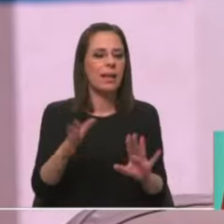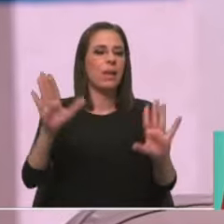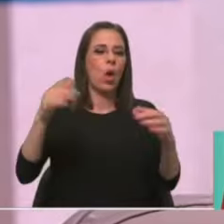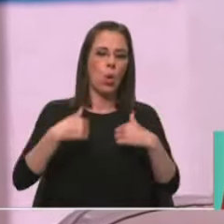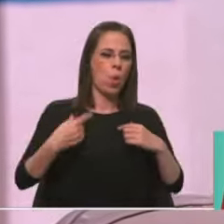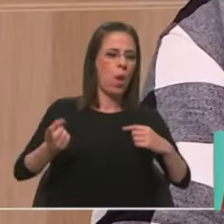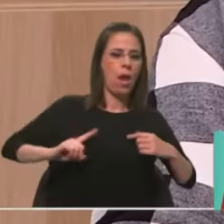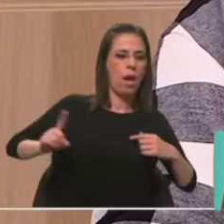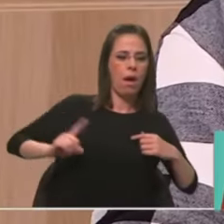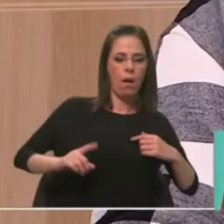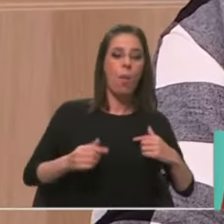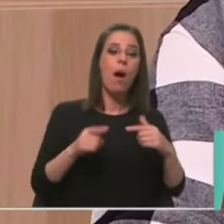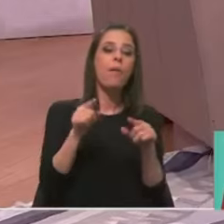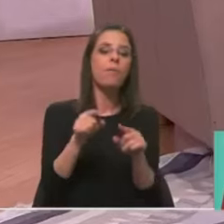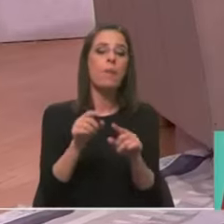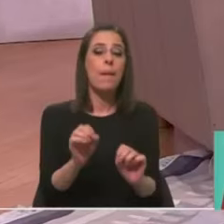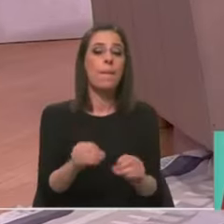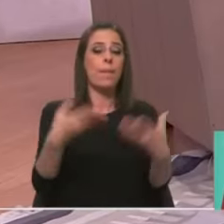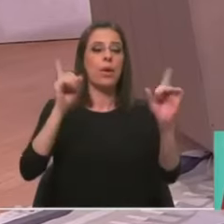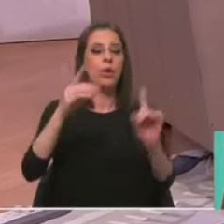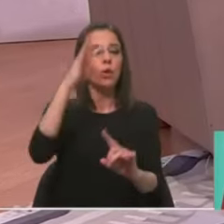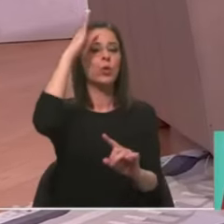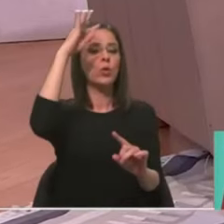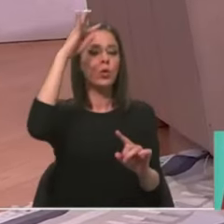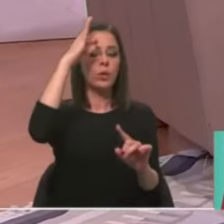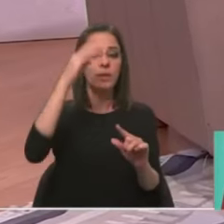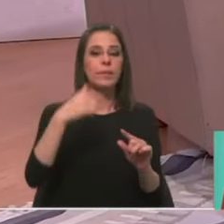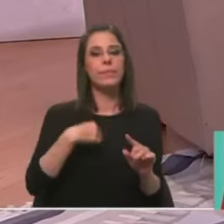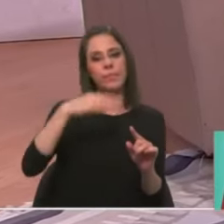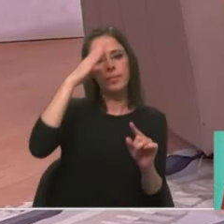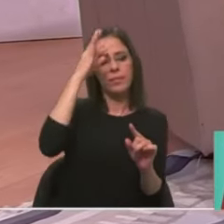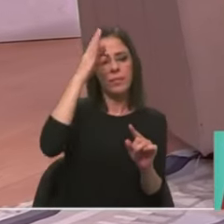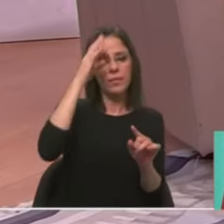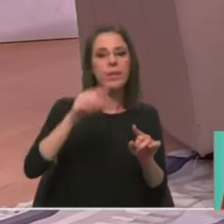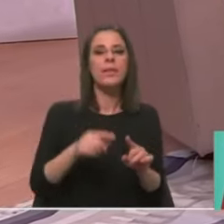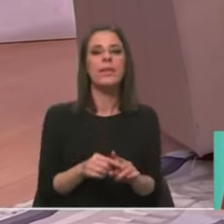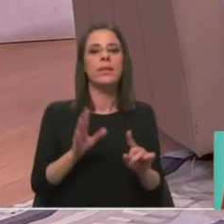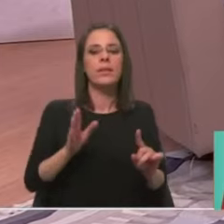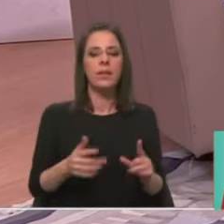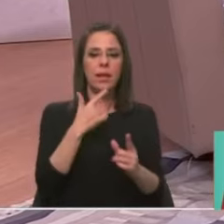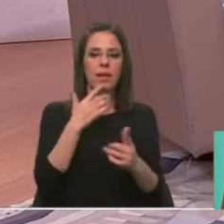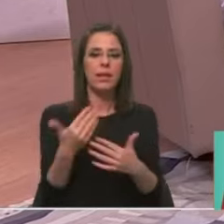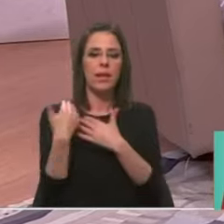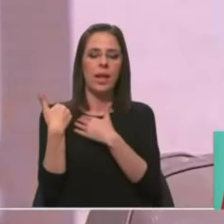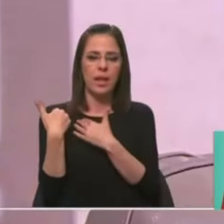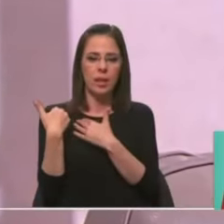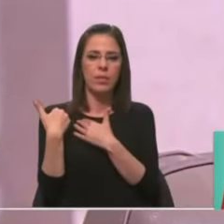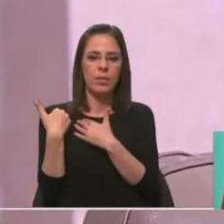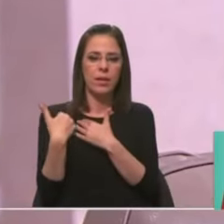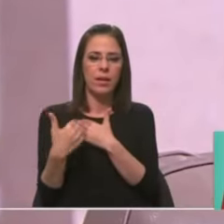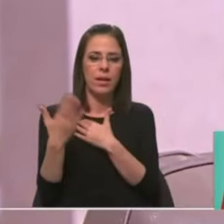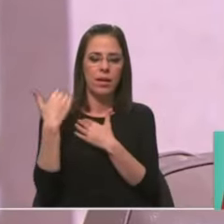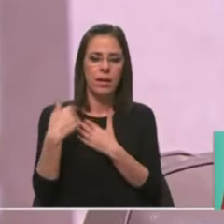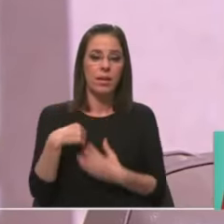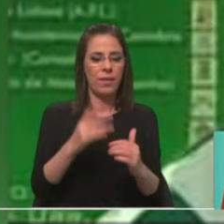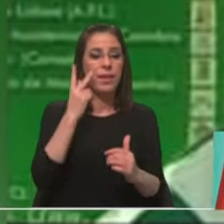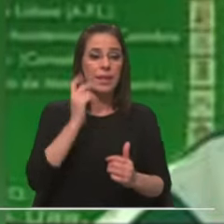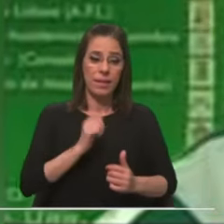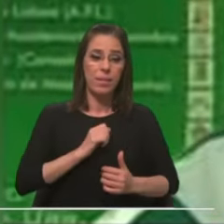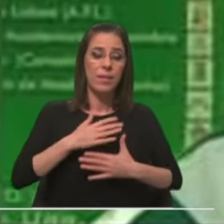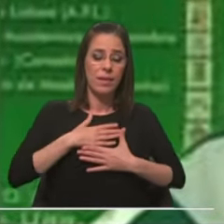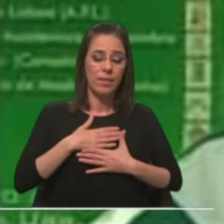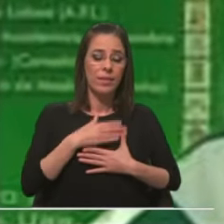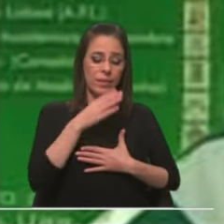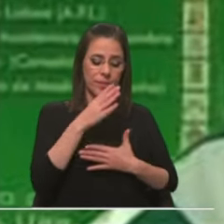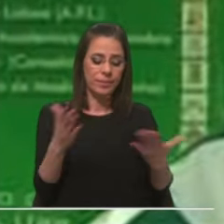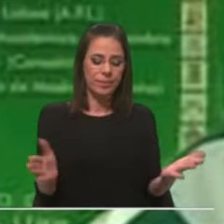altura... Aquilo foi o início de um sonho, não é? O início de um sonho, mas já com muita responsabilidade, porque já na altura já recebia muito dinheiro, não é? Como